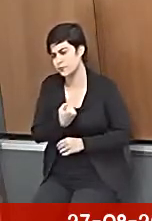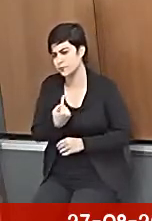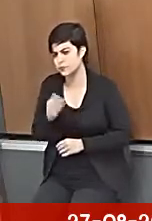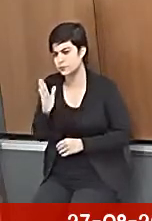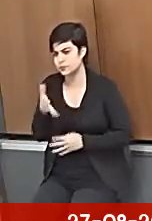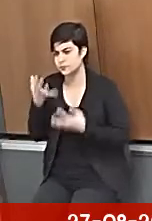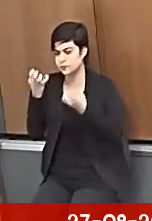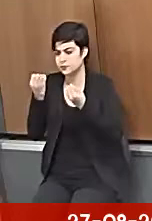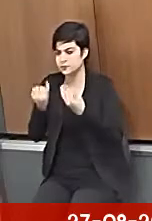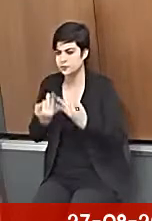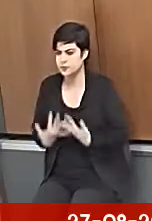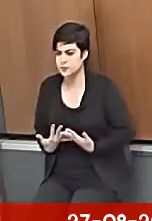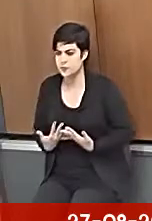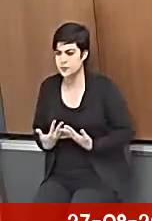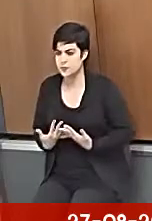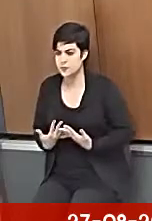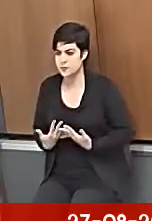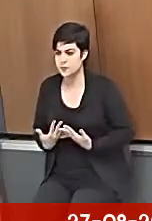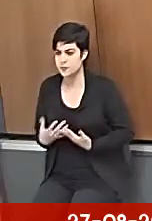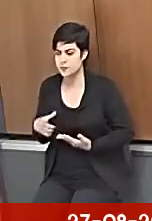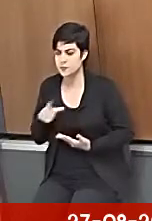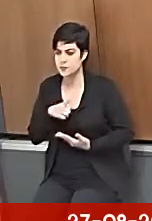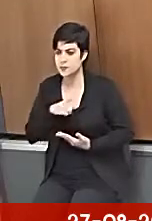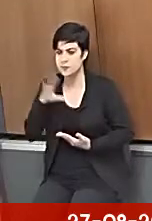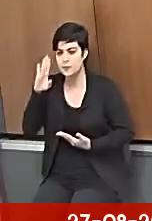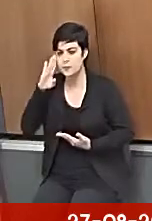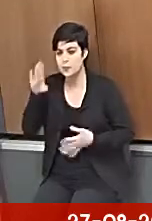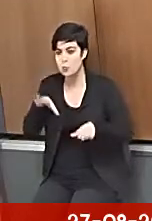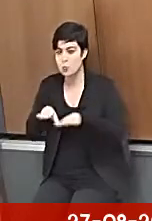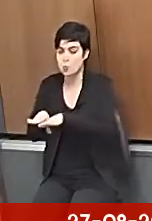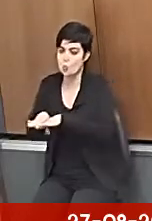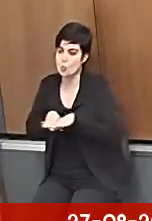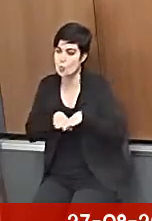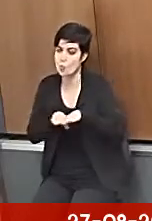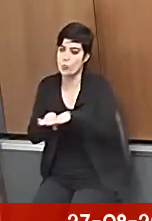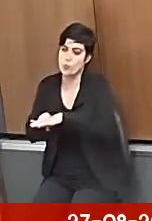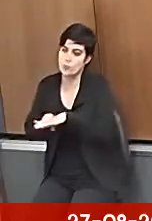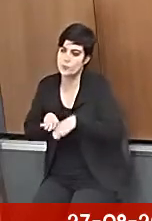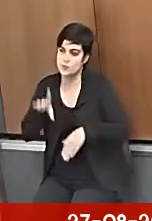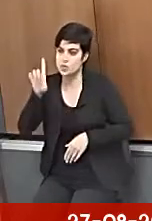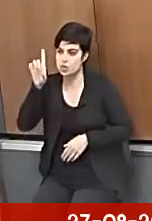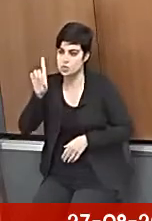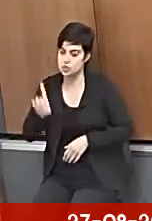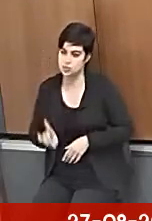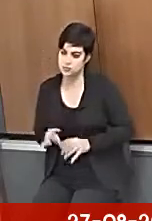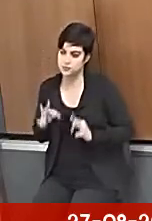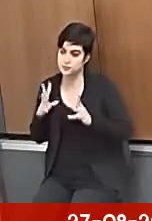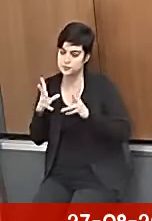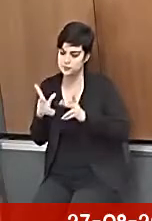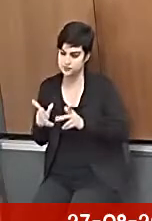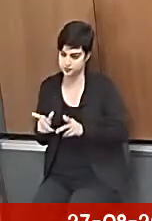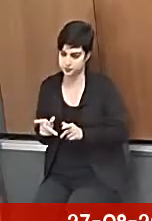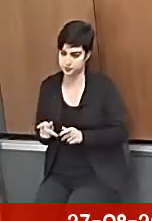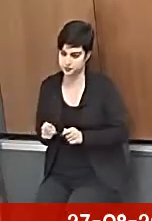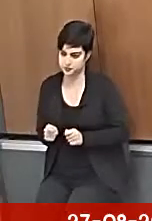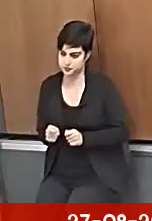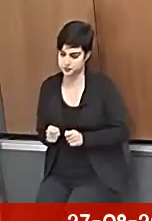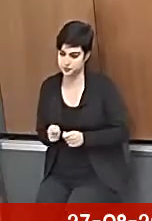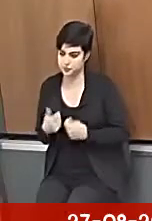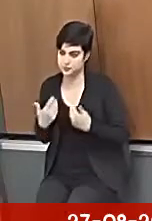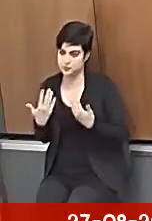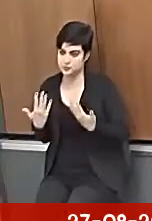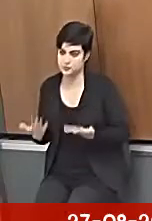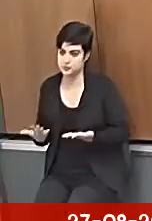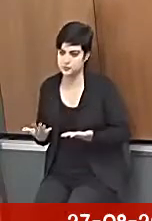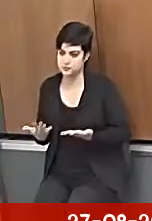dito ela prima pela igualdade de direitos e pela dignidade boa